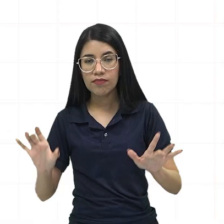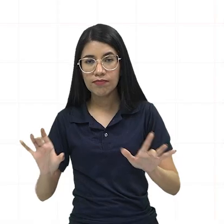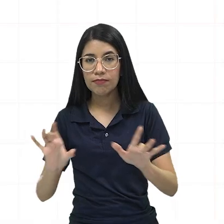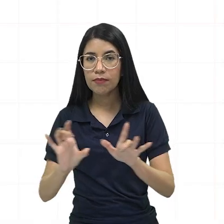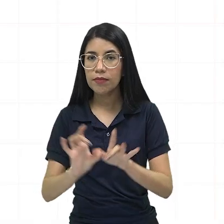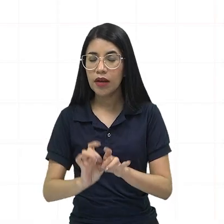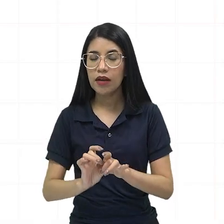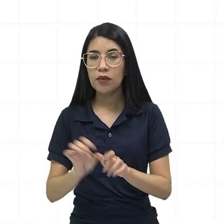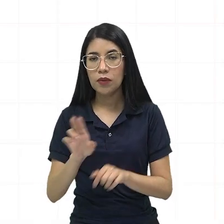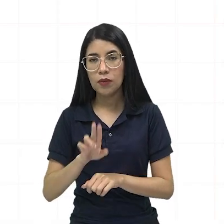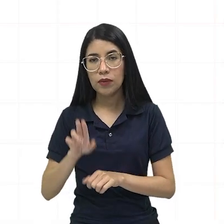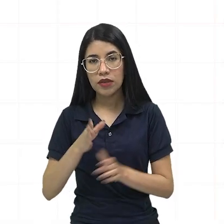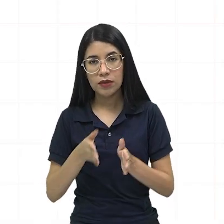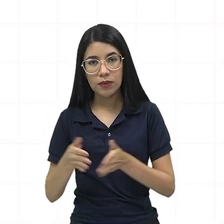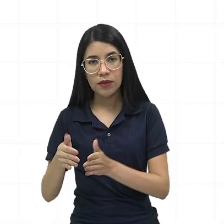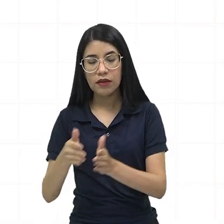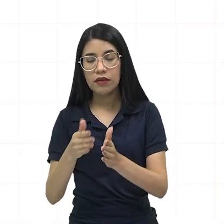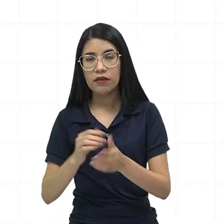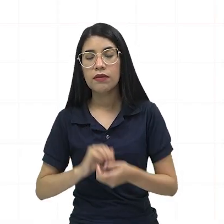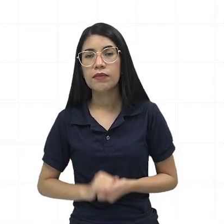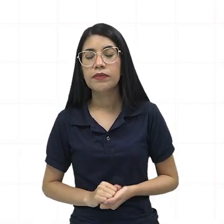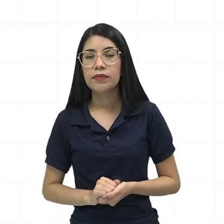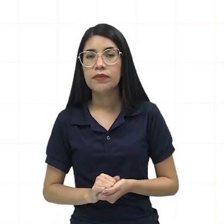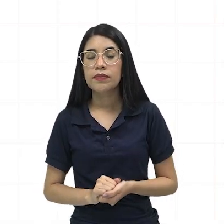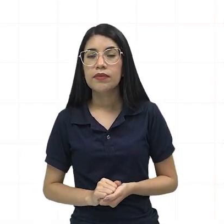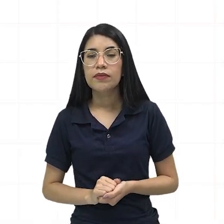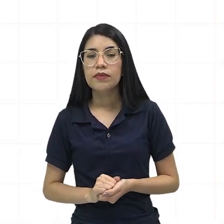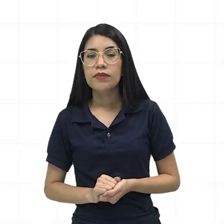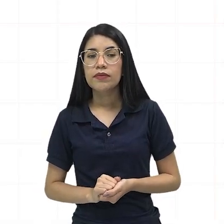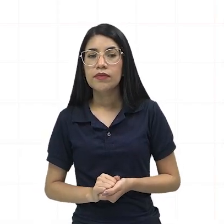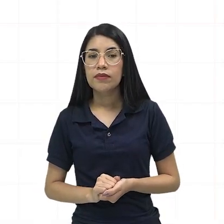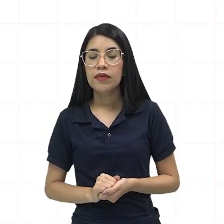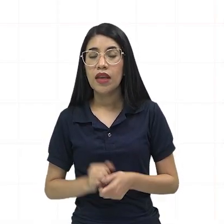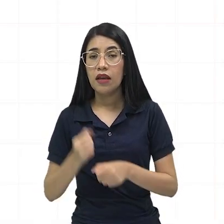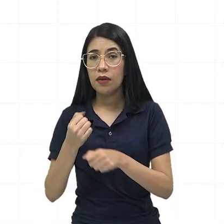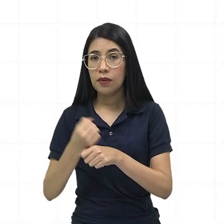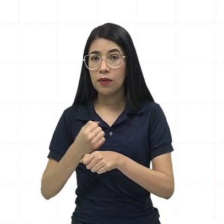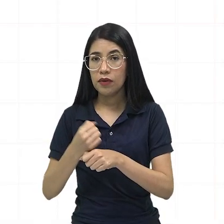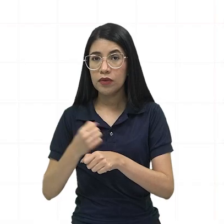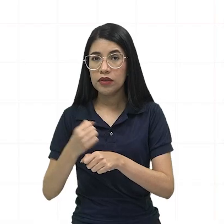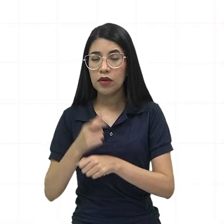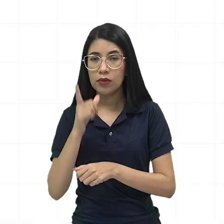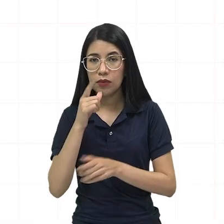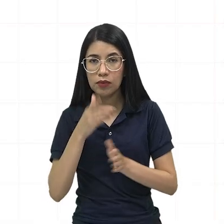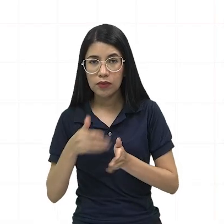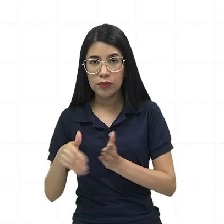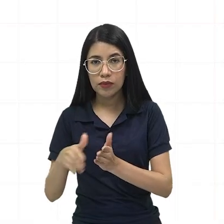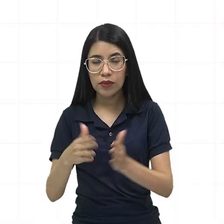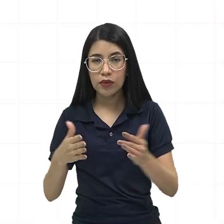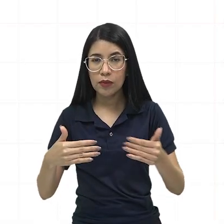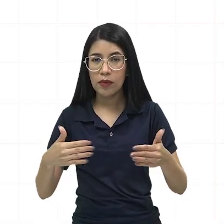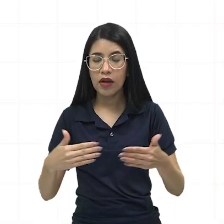dos Estados Unidos. E o texto fala o seguinte para a gente: a construção do Canal do Panamá começou em